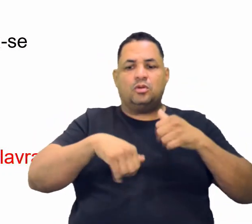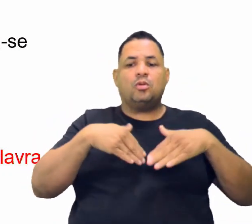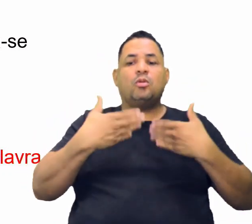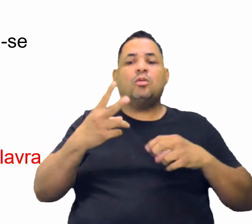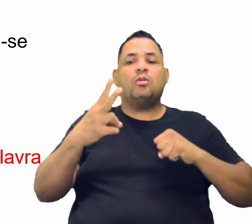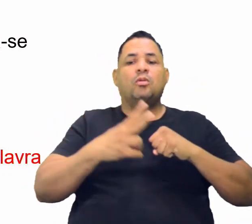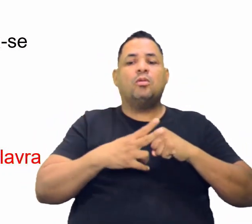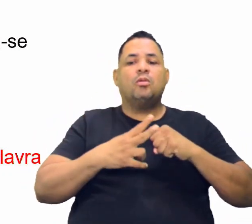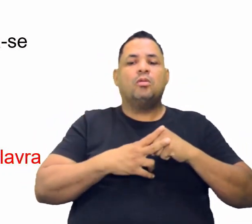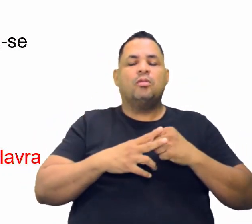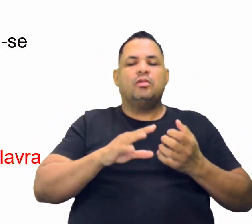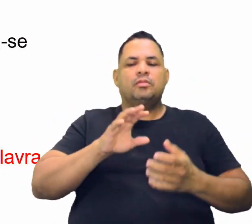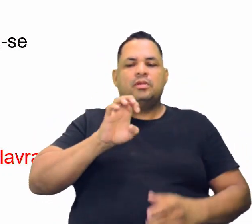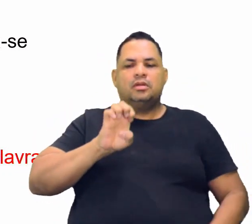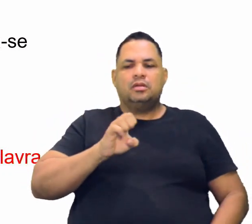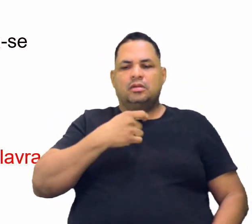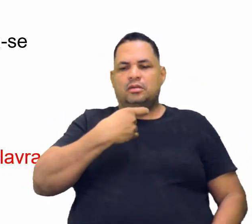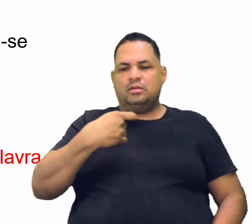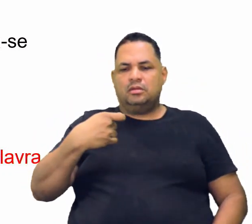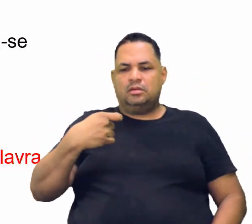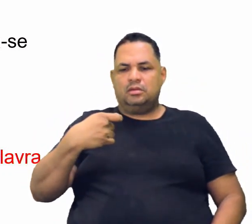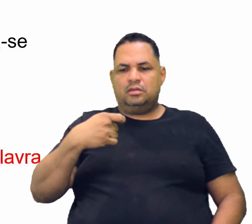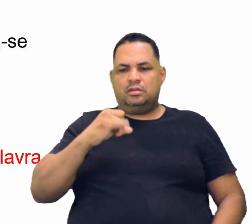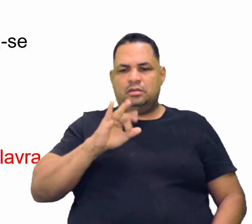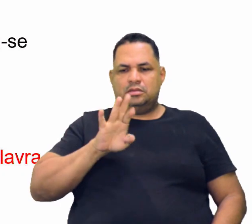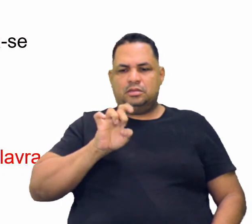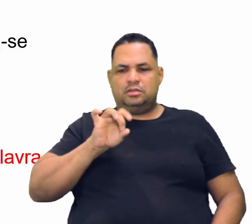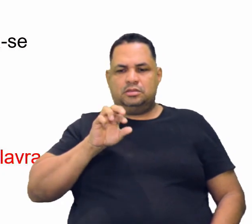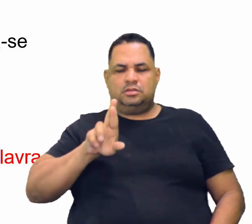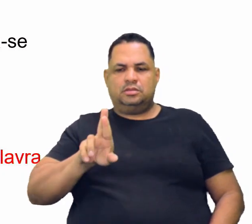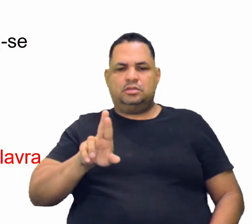Pelo verbo existir. Mas se eu colocar o existir, ó,